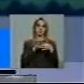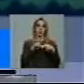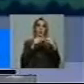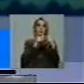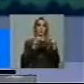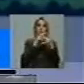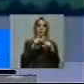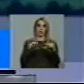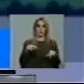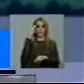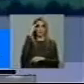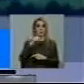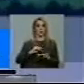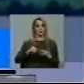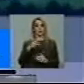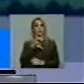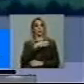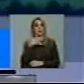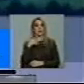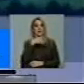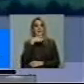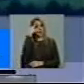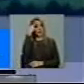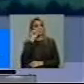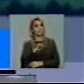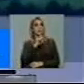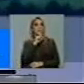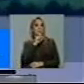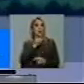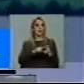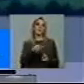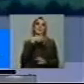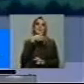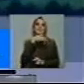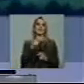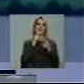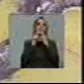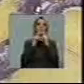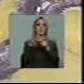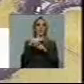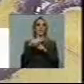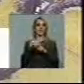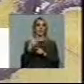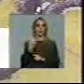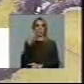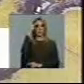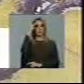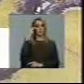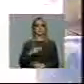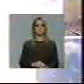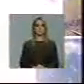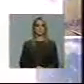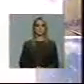construir um novo Hospital da Madeira. O Secretário-Geral da Saúde avançou com esta hipótese numa entrevista à Antena 1 Madeira.